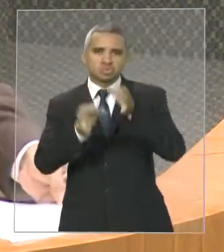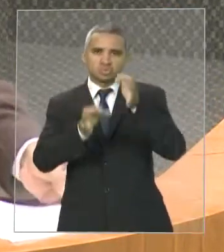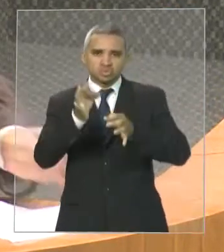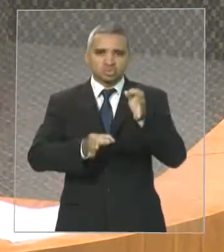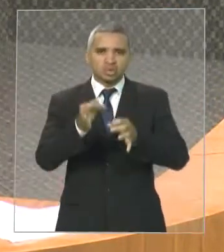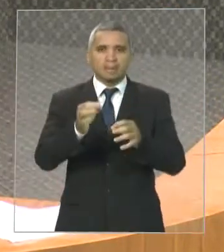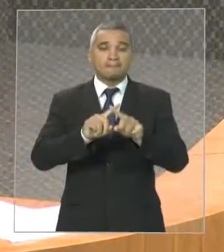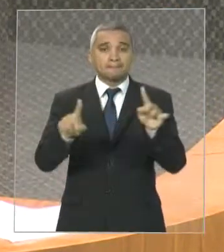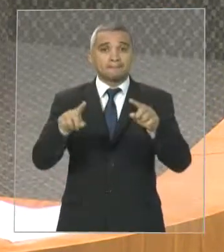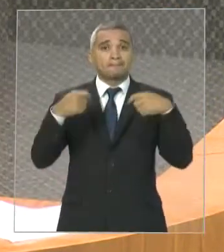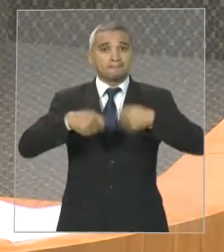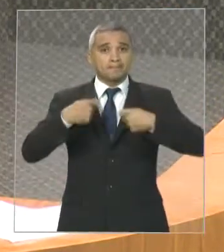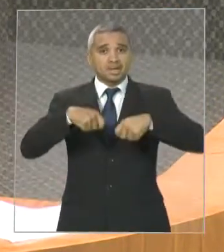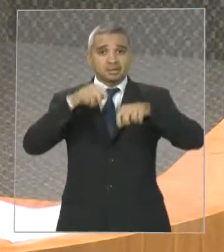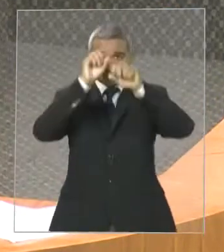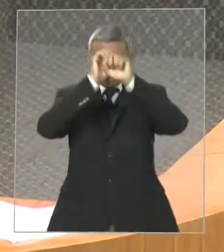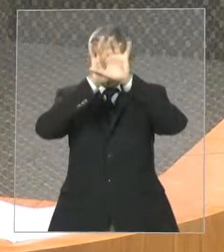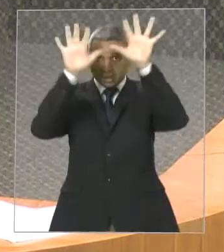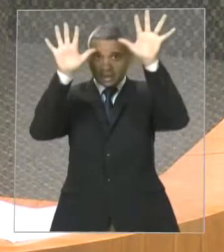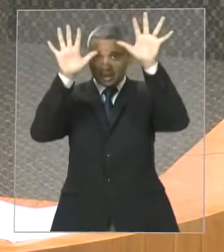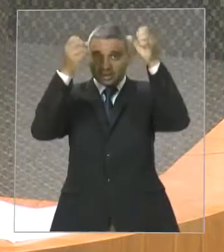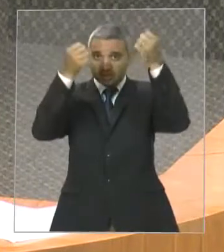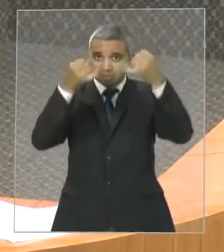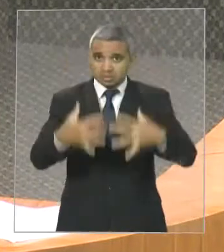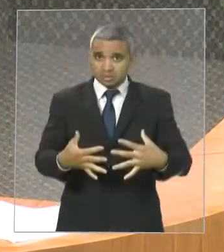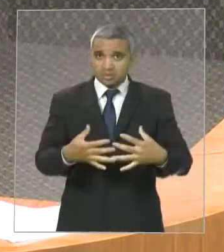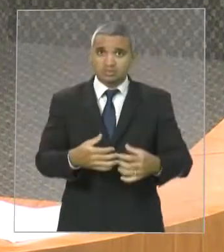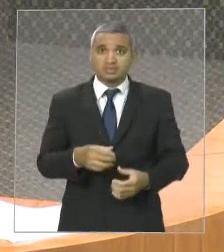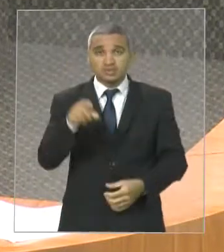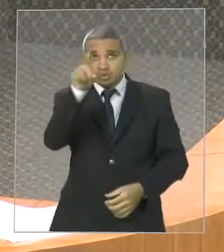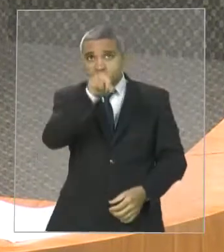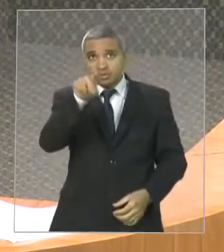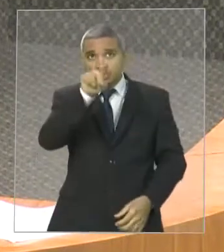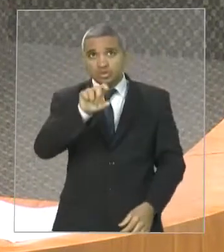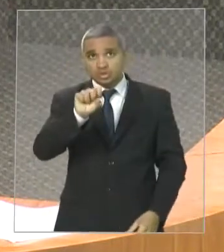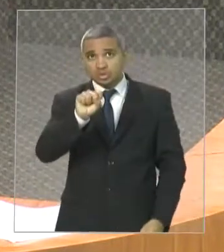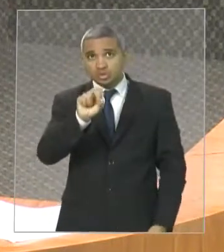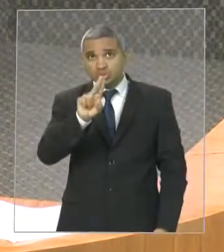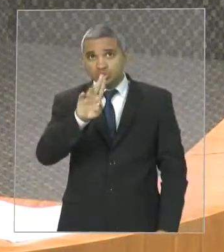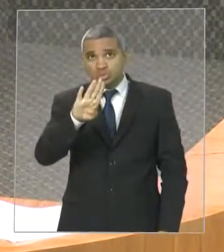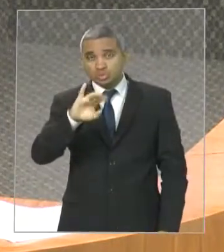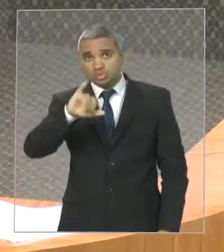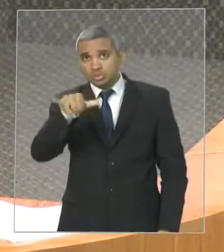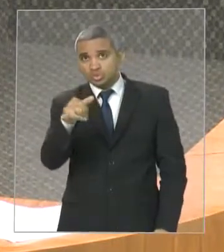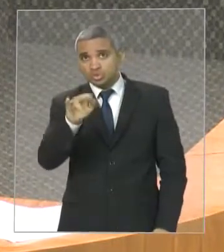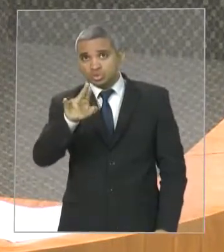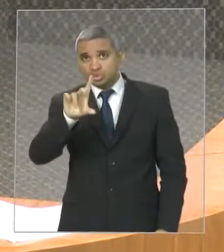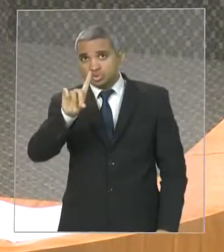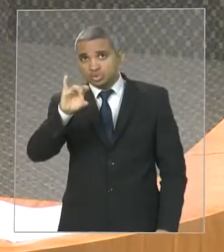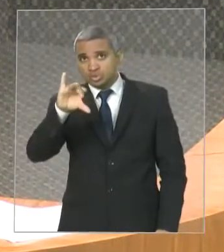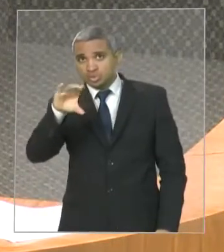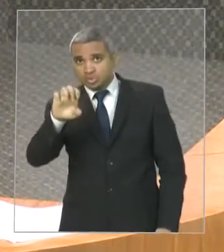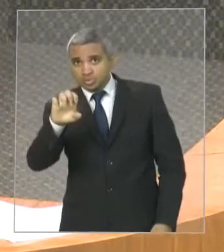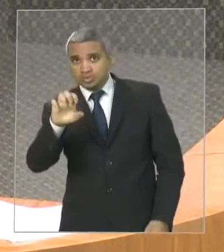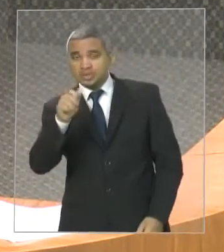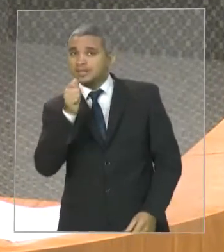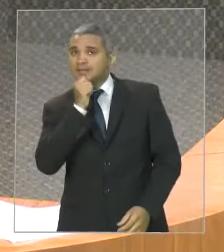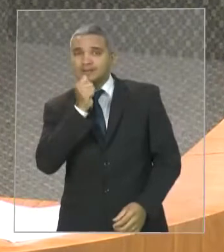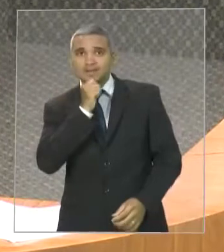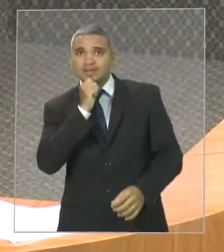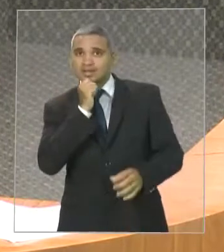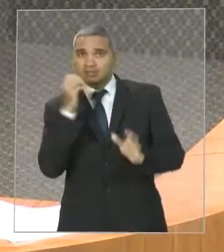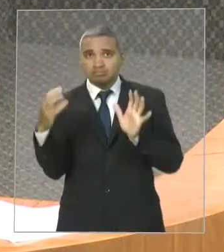precisa ser esclarecido. Os subjuntos só não foram nomeados ainda porque o governador não quer. Porque